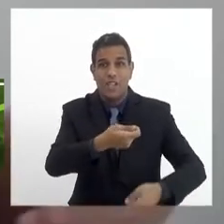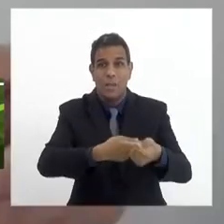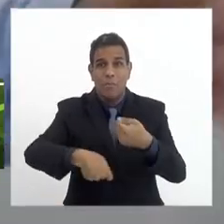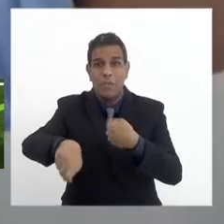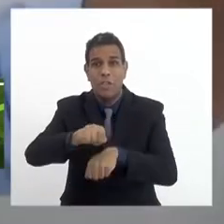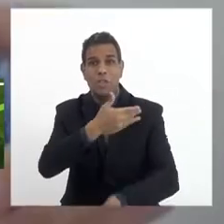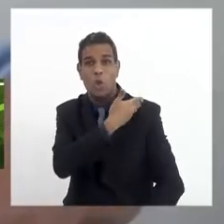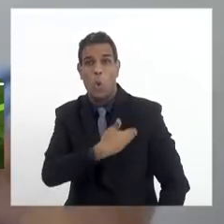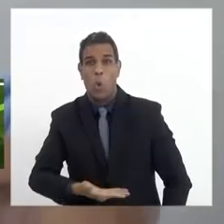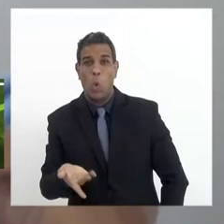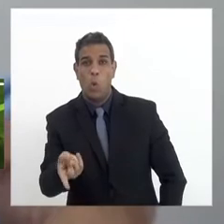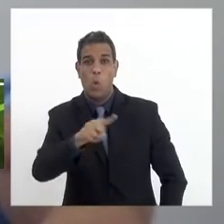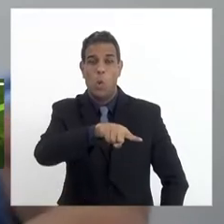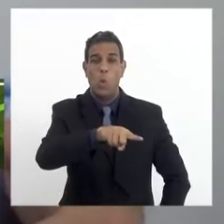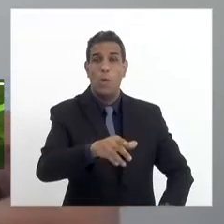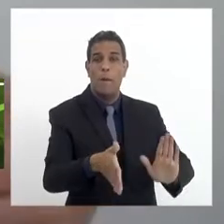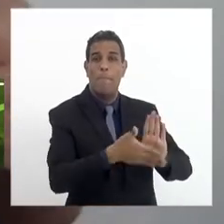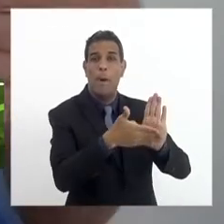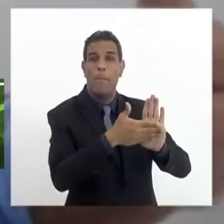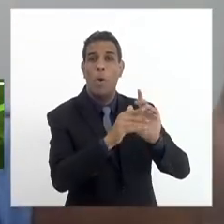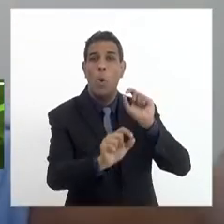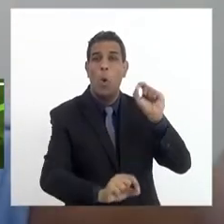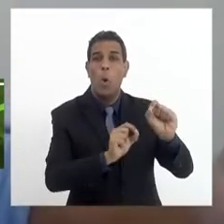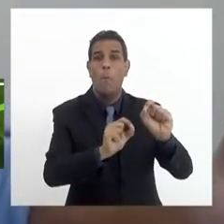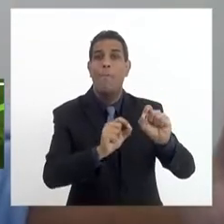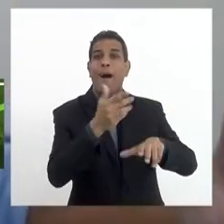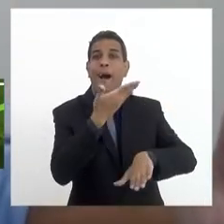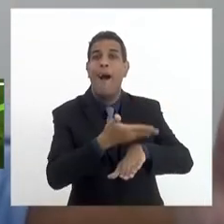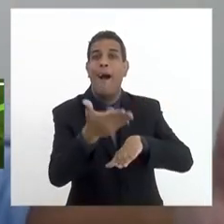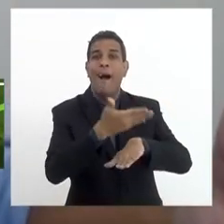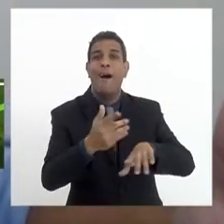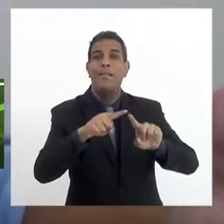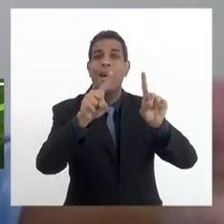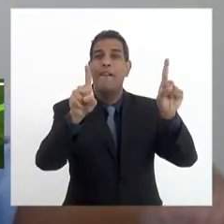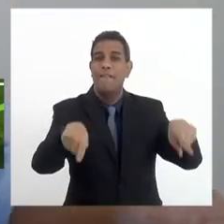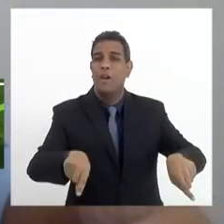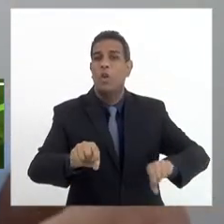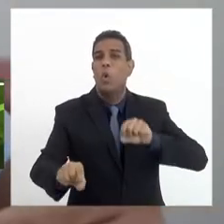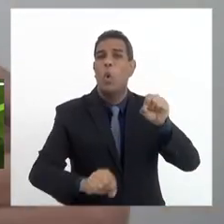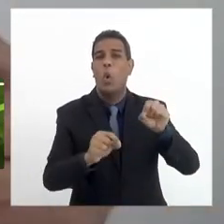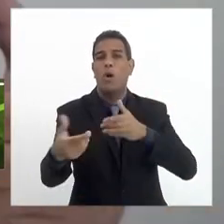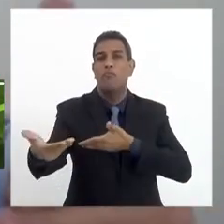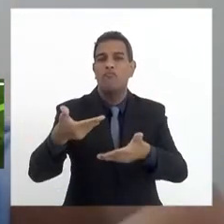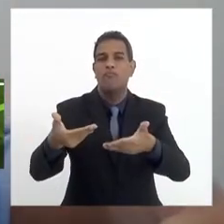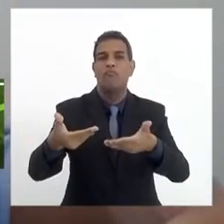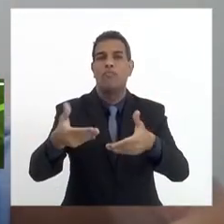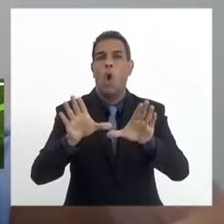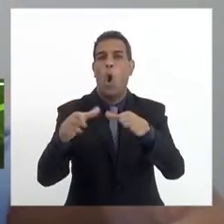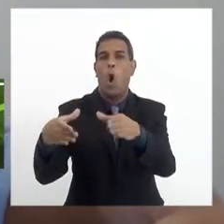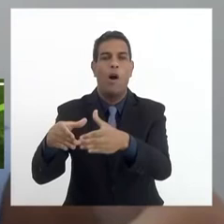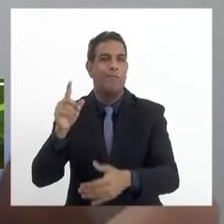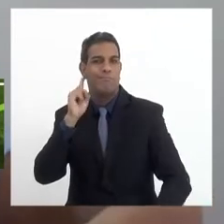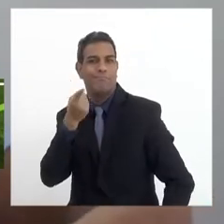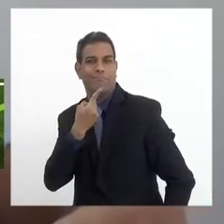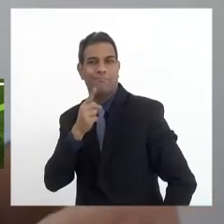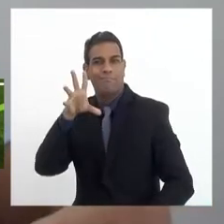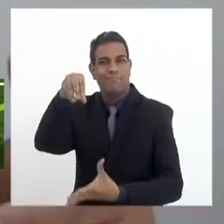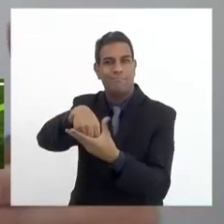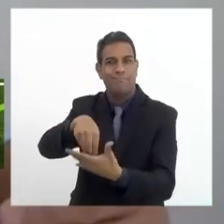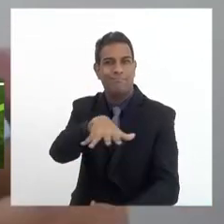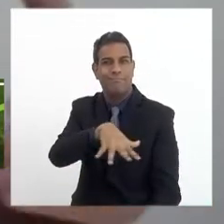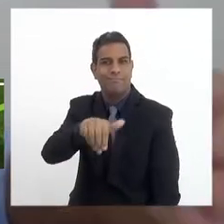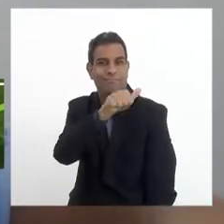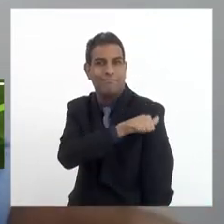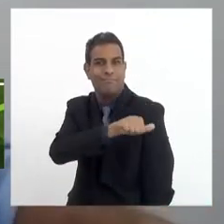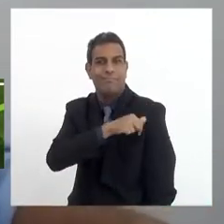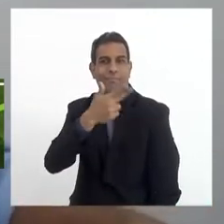O que ele pretende inovar é a questão do treinamento dos servidores, né? O que poderia perfeitamente caber